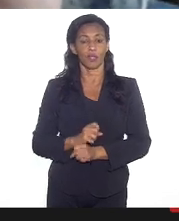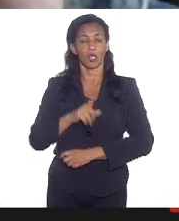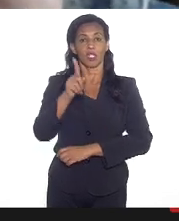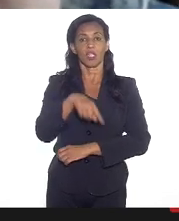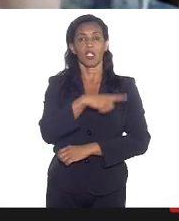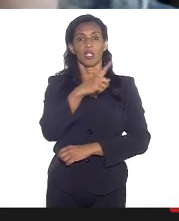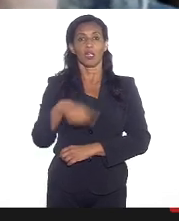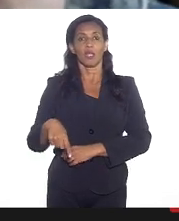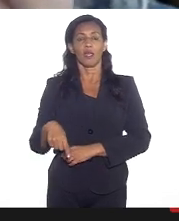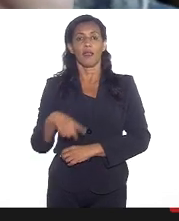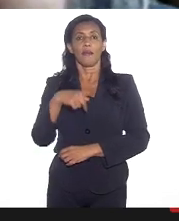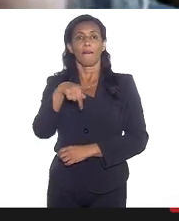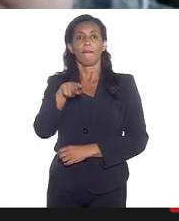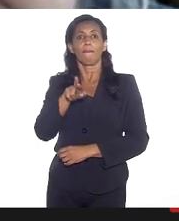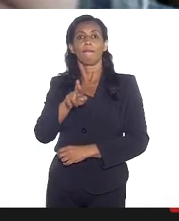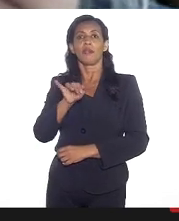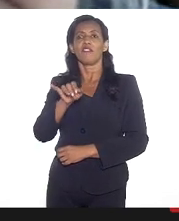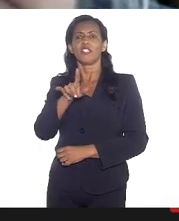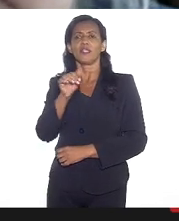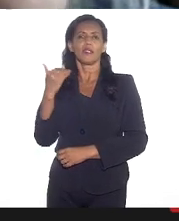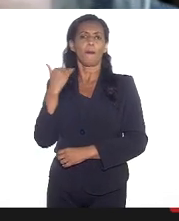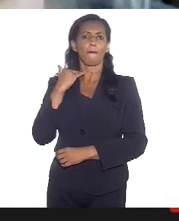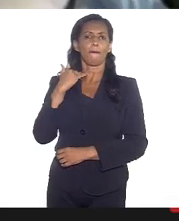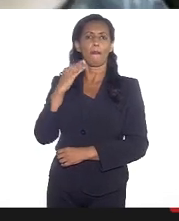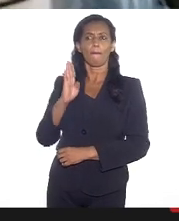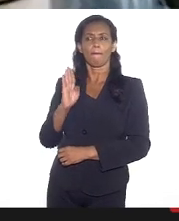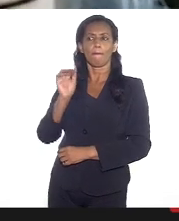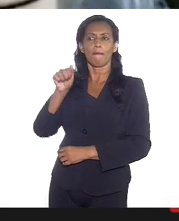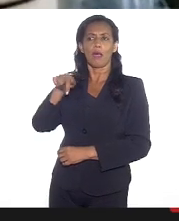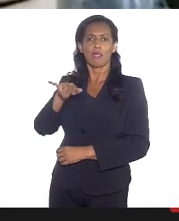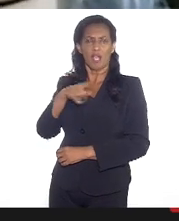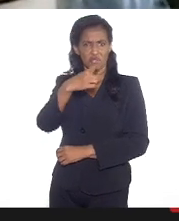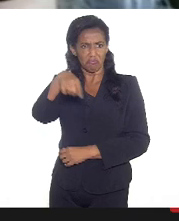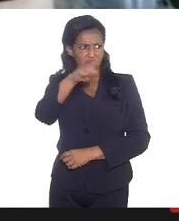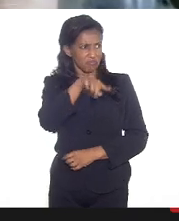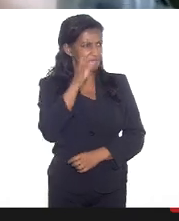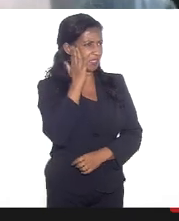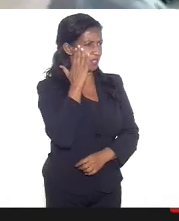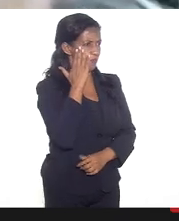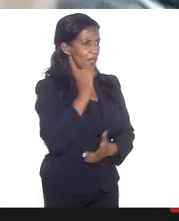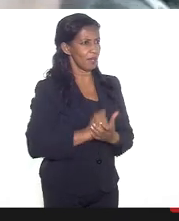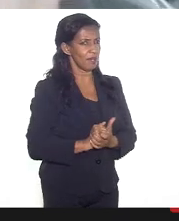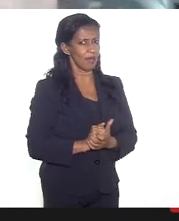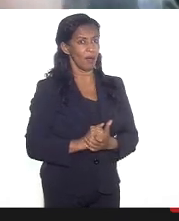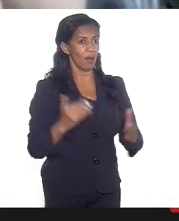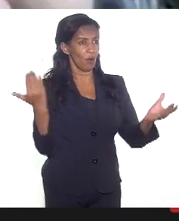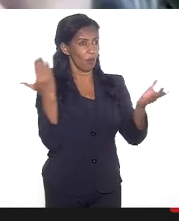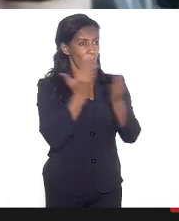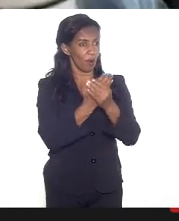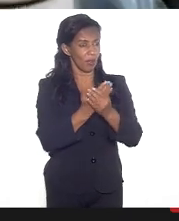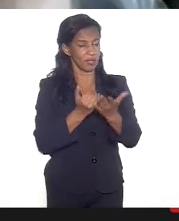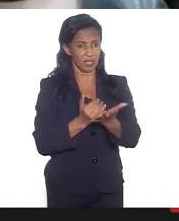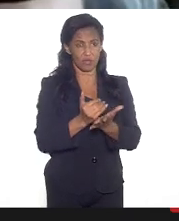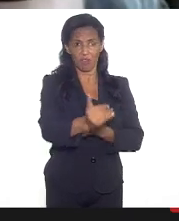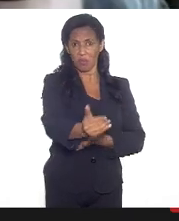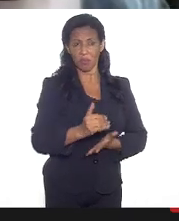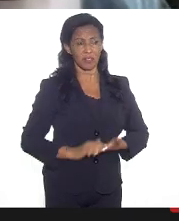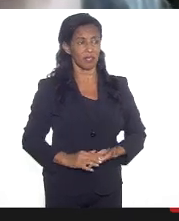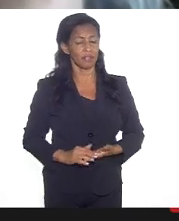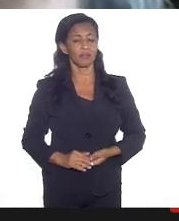a privatização do Banerje. Alguém soube disso? O processo vai começar na primeira